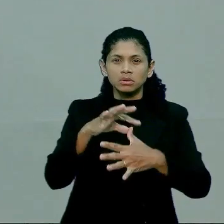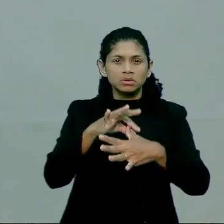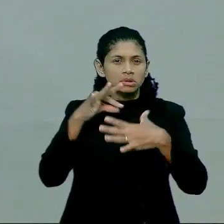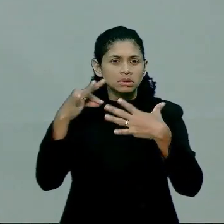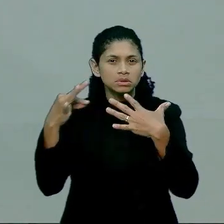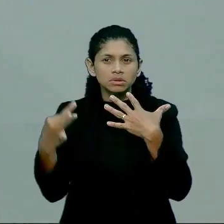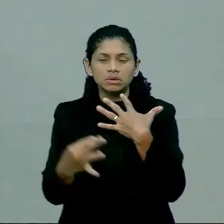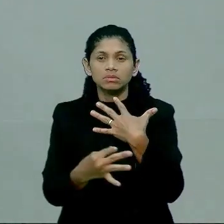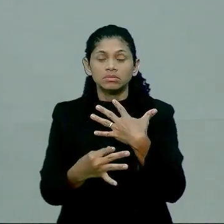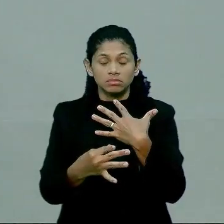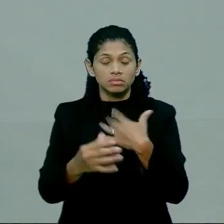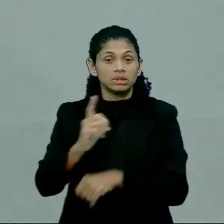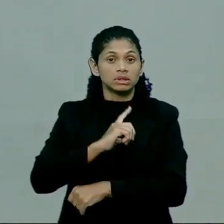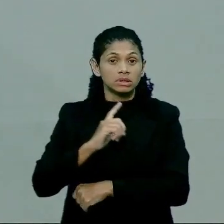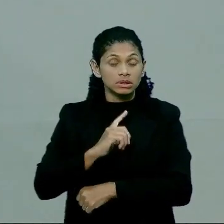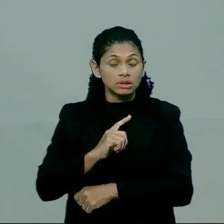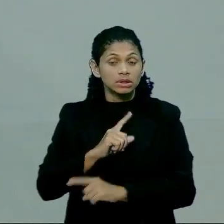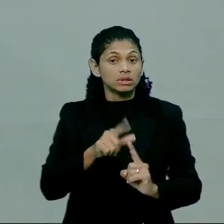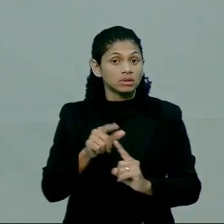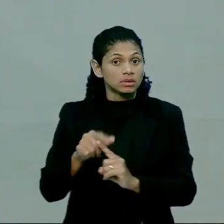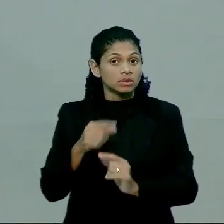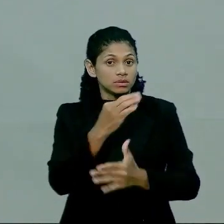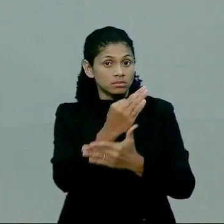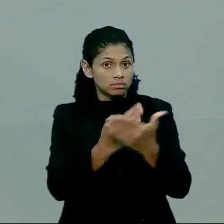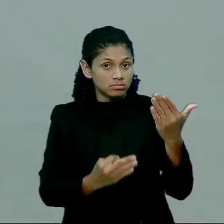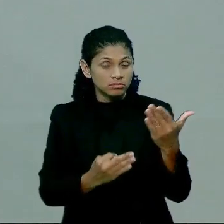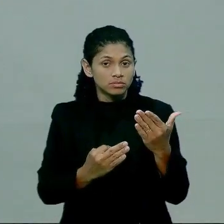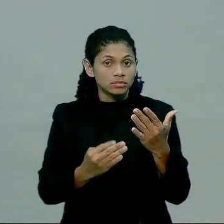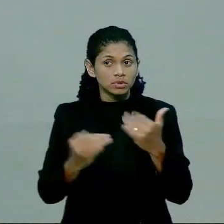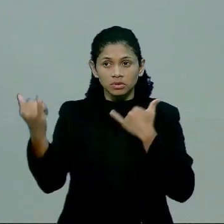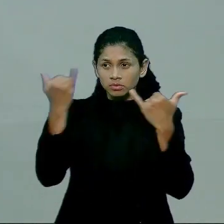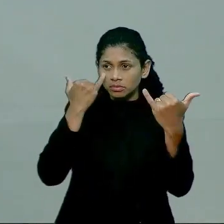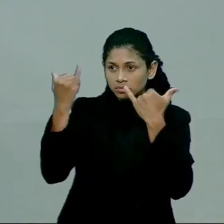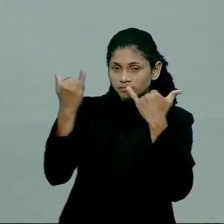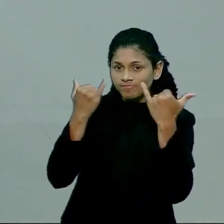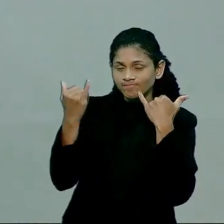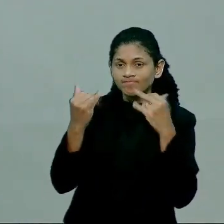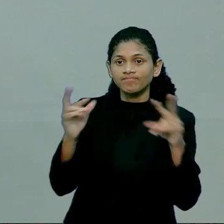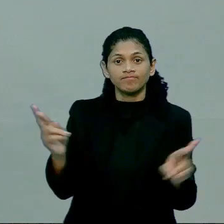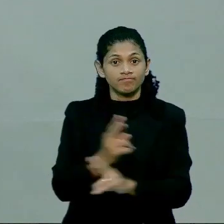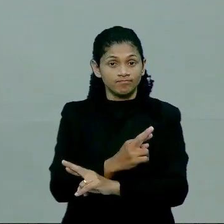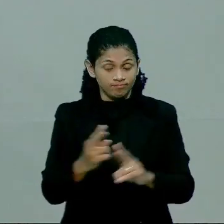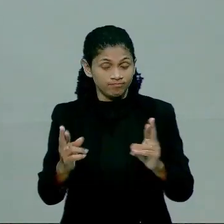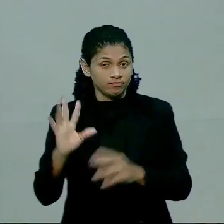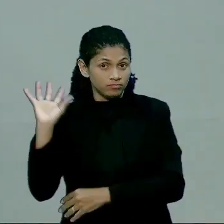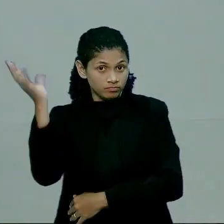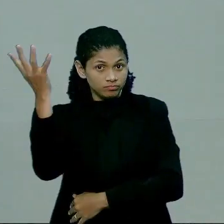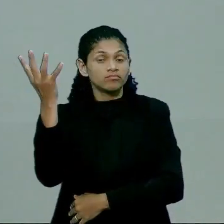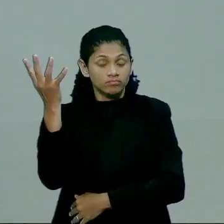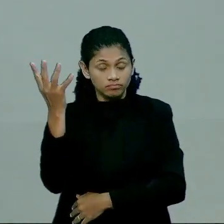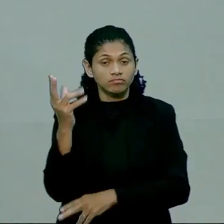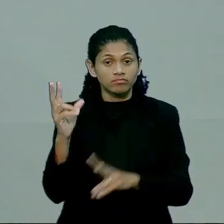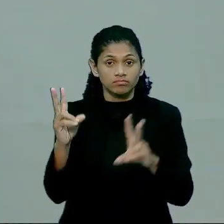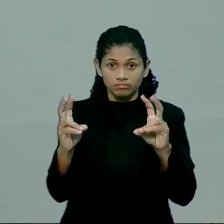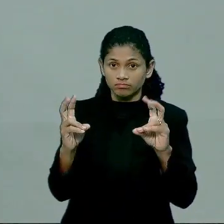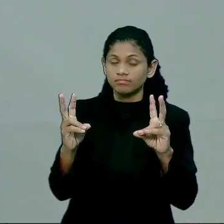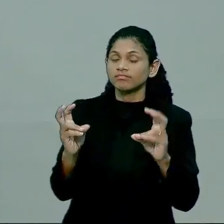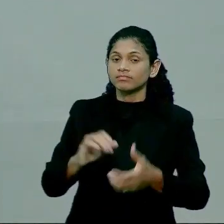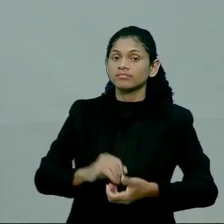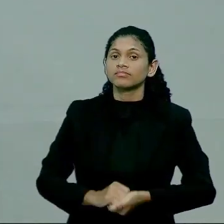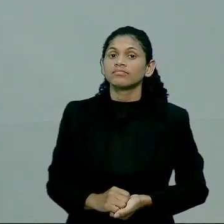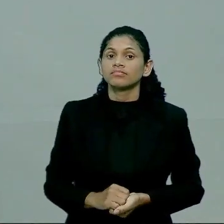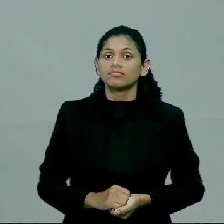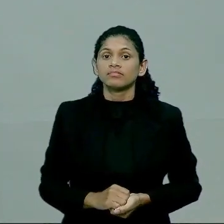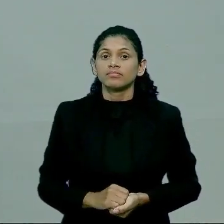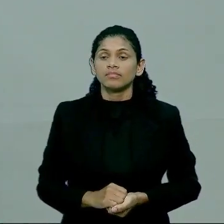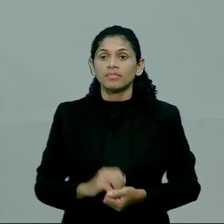ver esses tipos de textos circulando notícias sobre os fatos acontecimentos que envolvem essas temáticas então